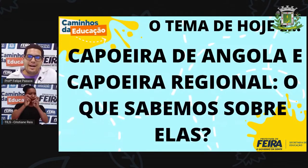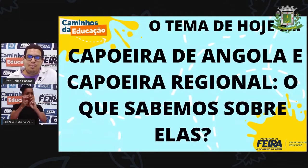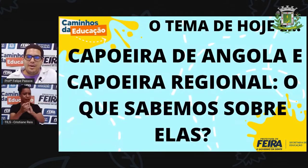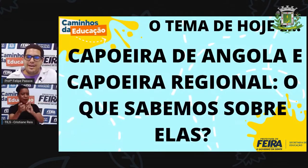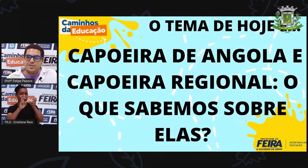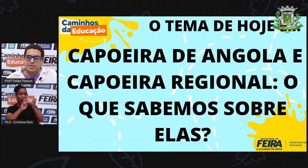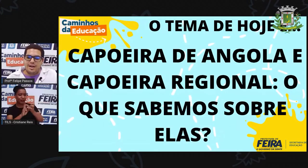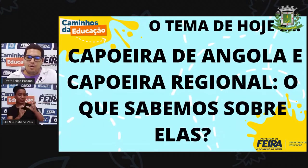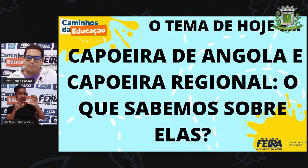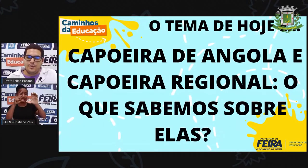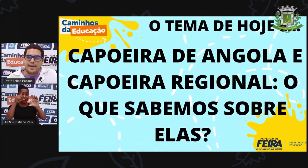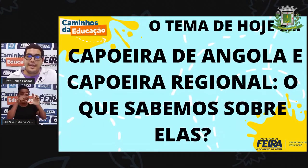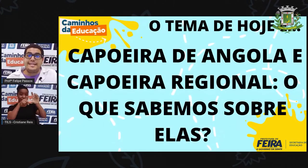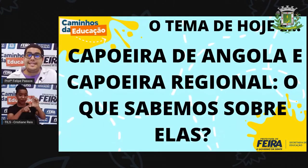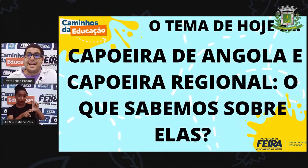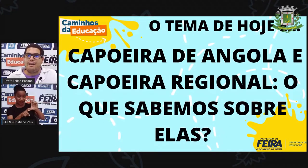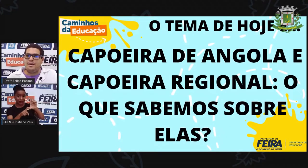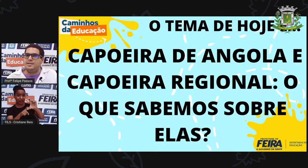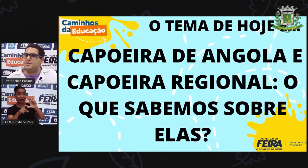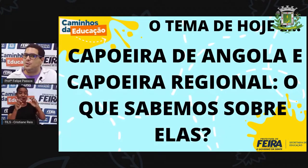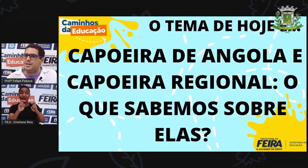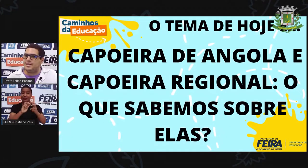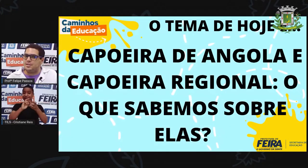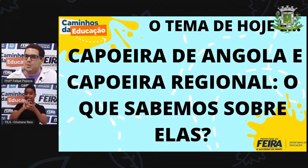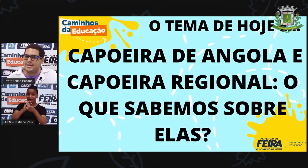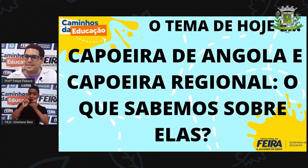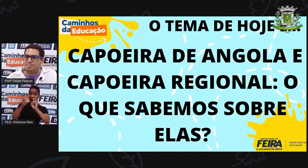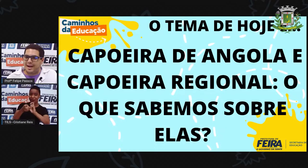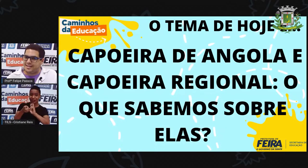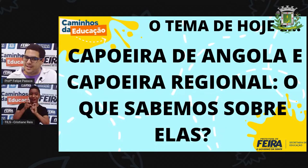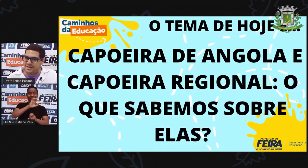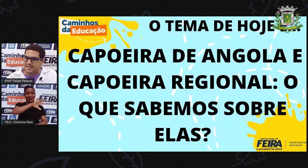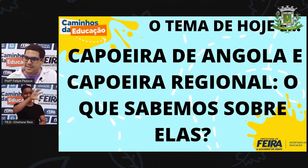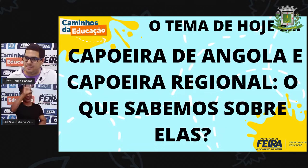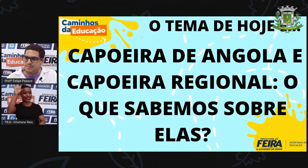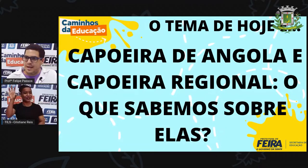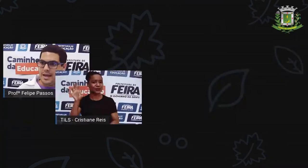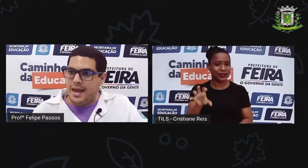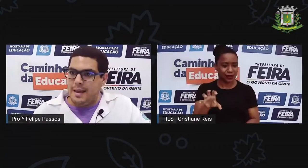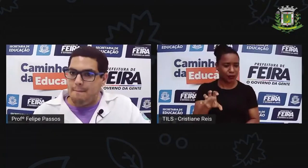e capoeira regional. O a gente sabe sobre essas duas práticas?